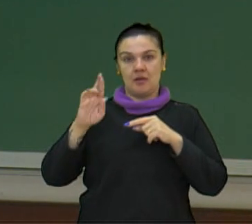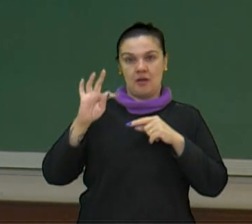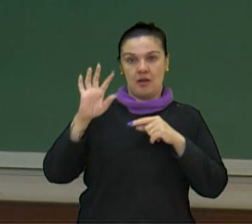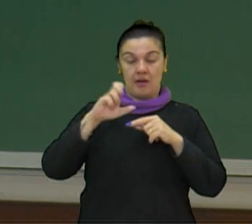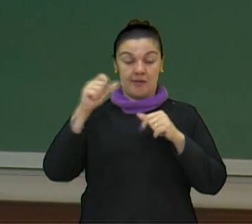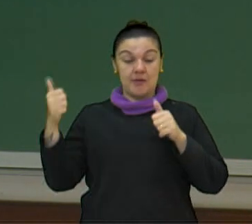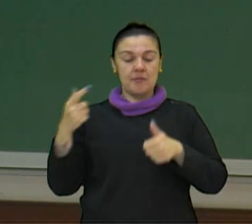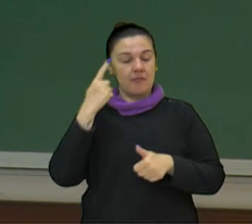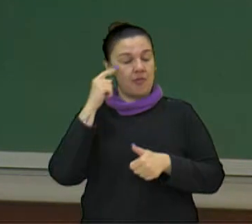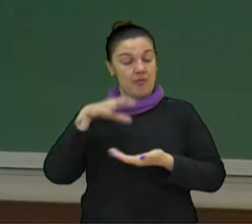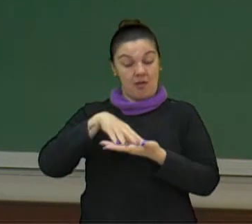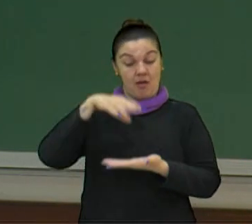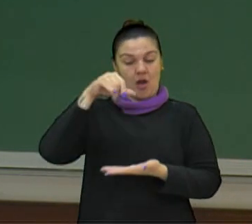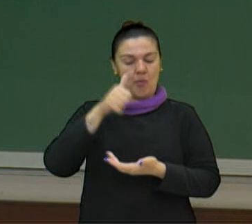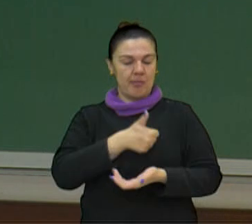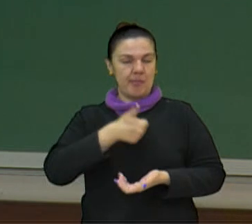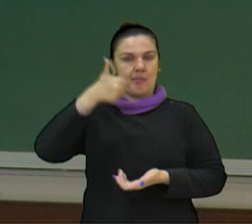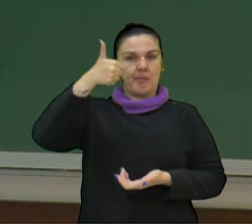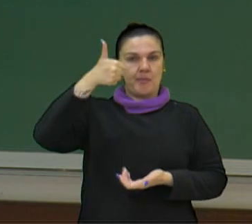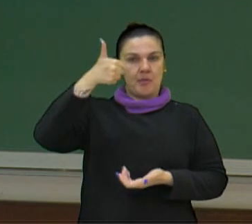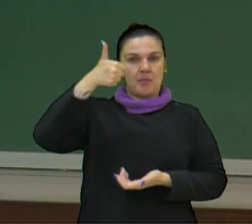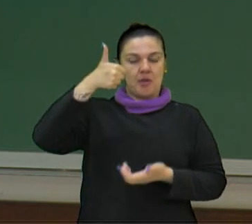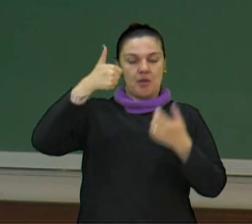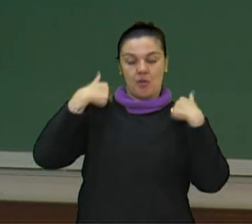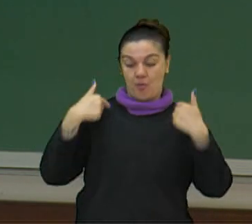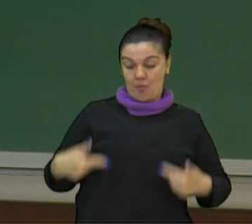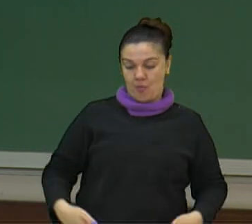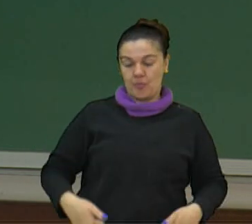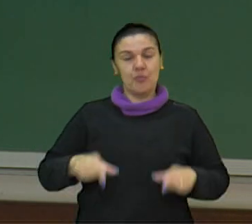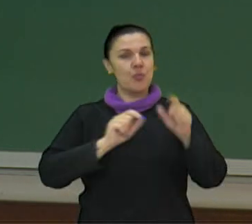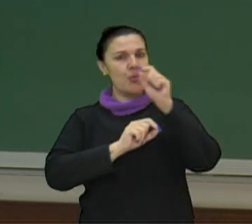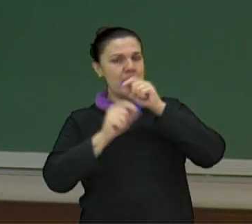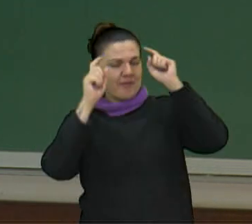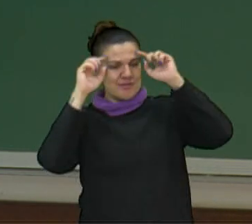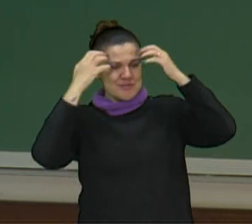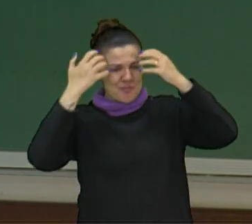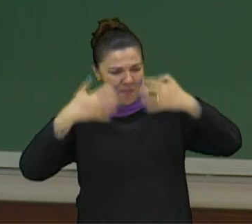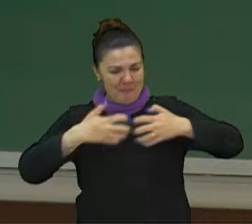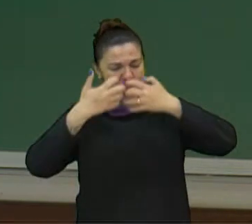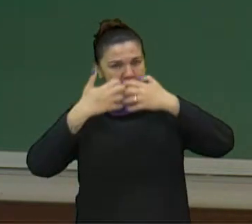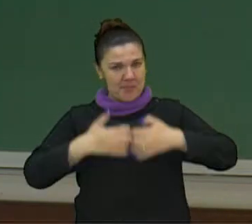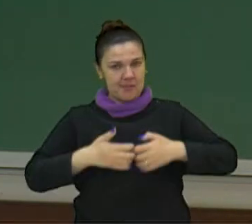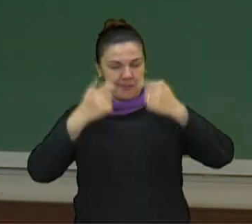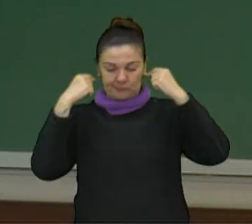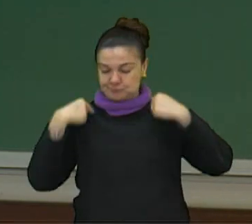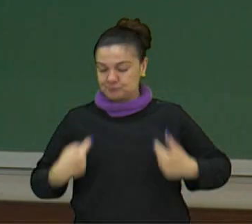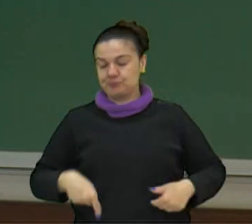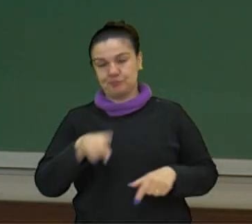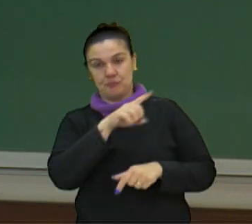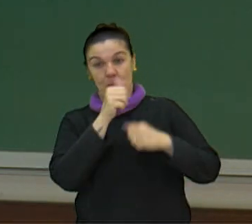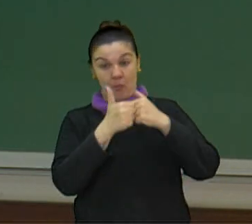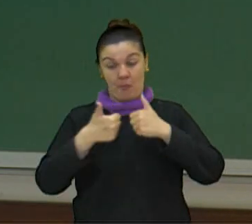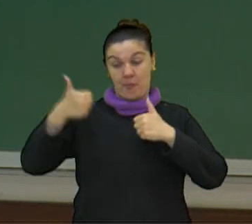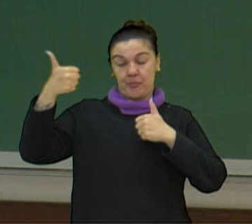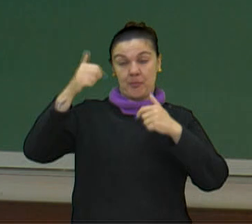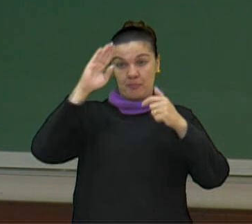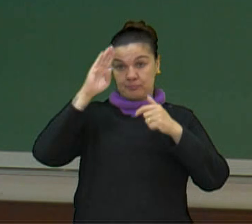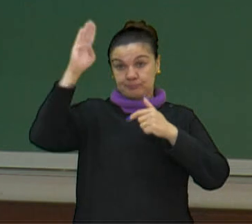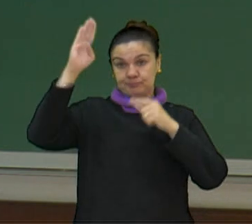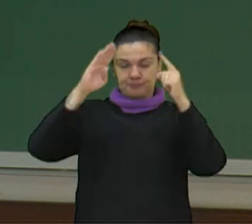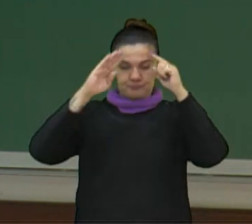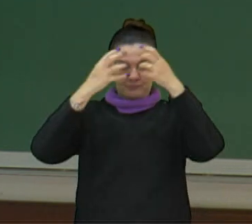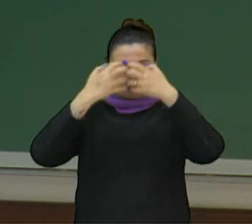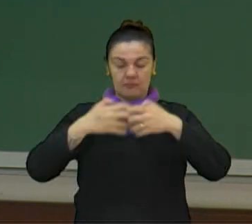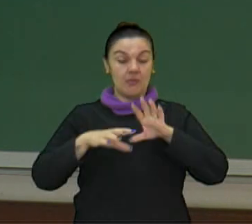é superior ao corpo, a coisa pensante é superior à coisa extensa no pensamento do Descartes. Então,